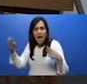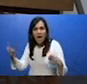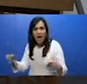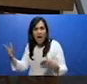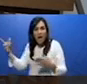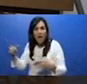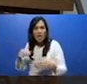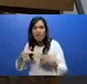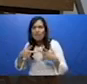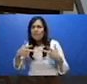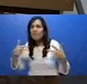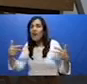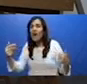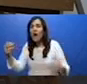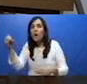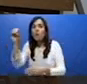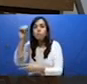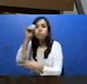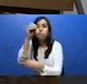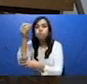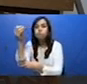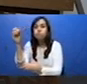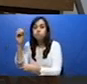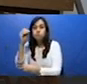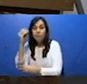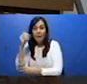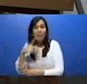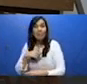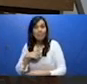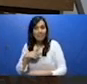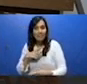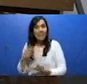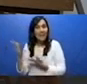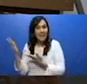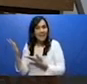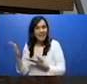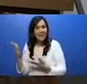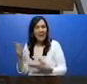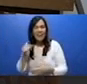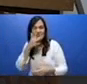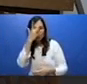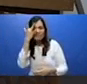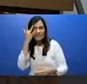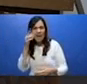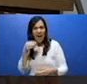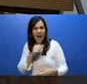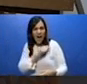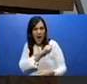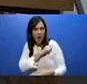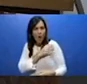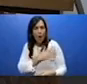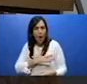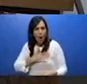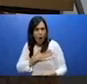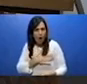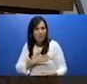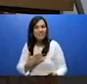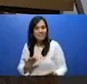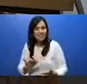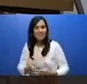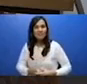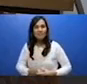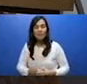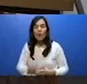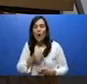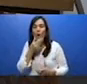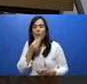tem vários dinossauros. Eu sei que vocês gostam muito, a meninada que gosta muito de dinossauro, né? Principalmente os